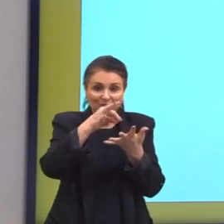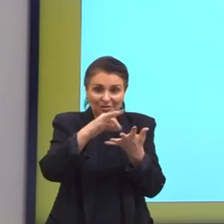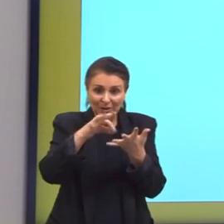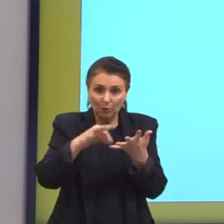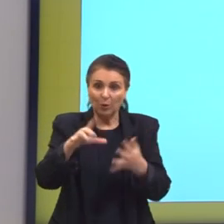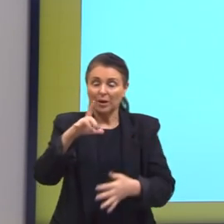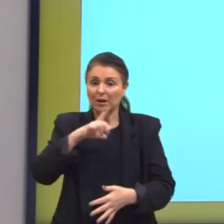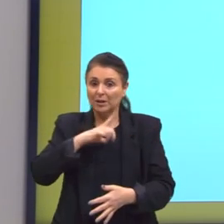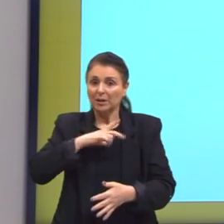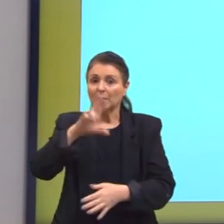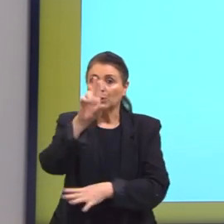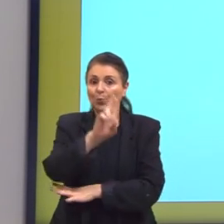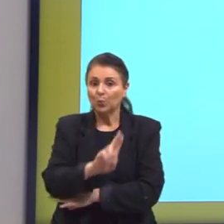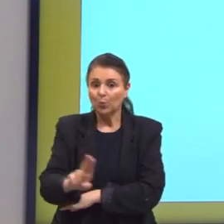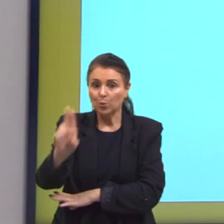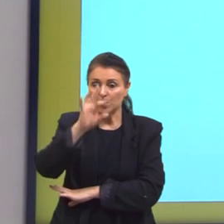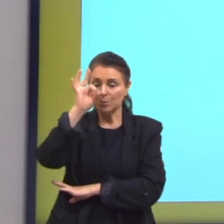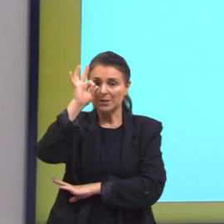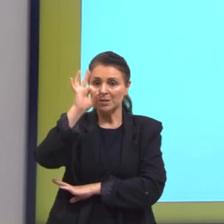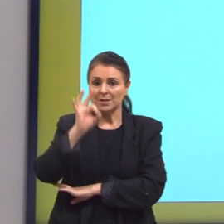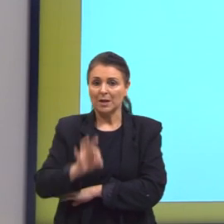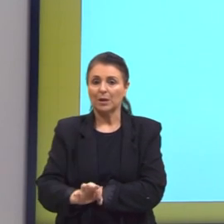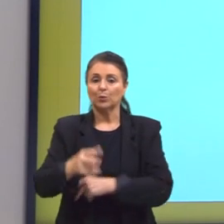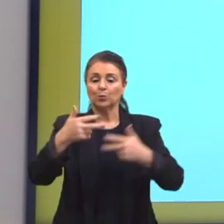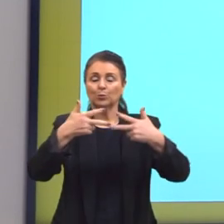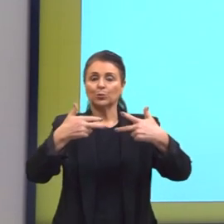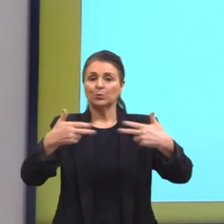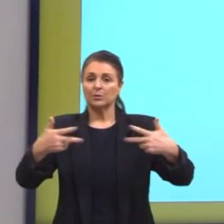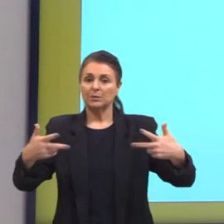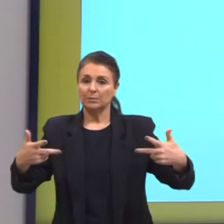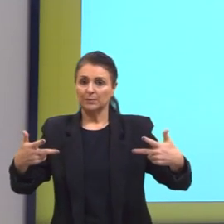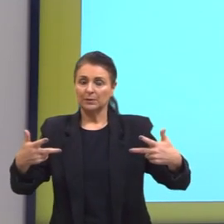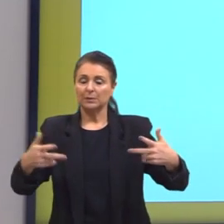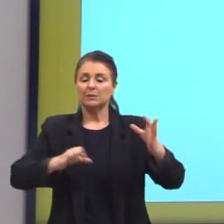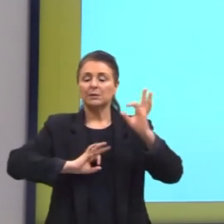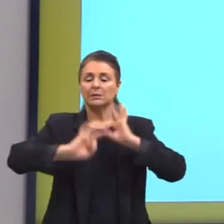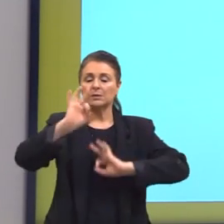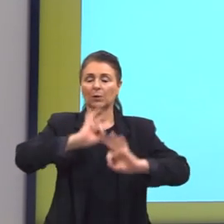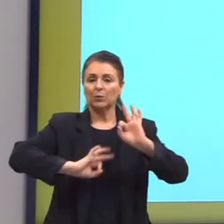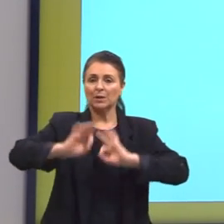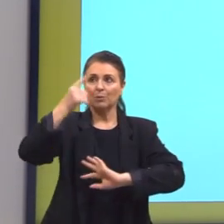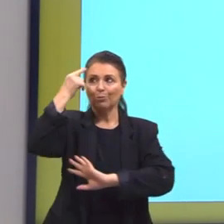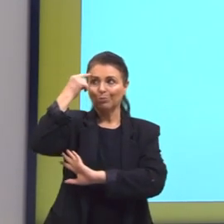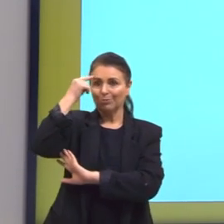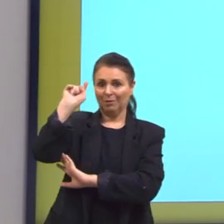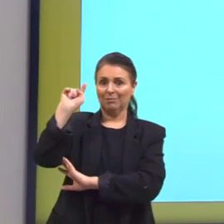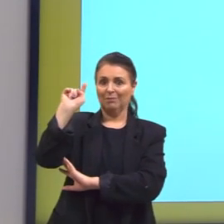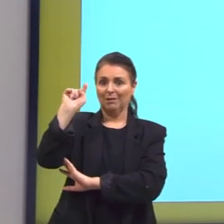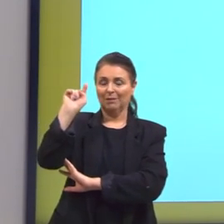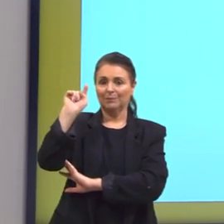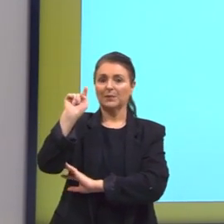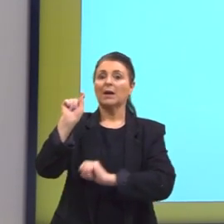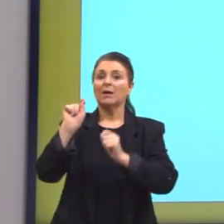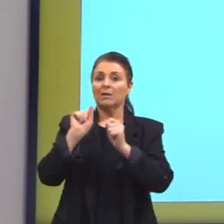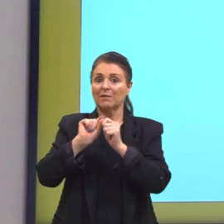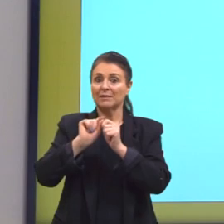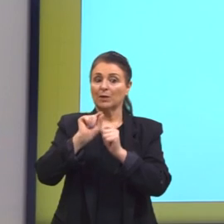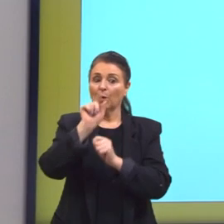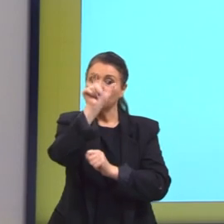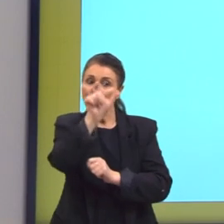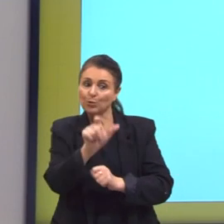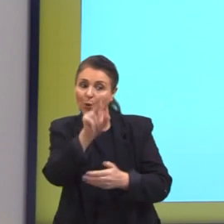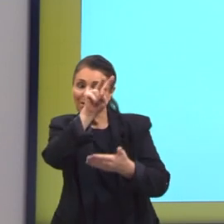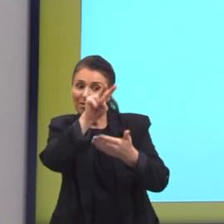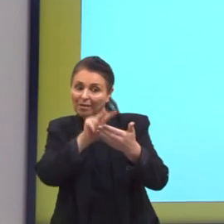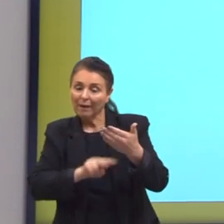ele tem o uso adequado dos elementos na organização das ideias permitindo ao leitor